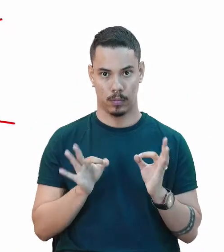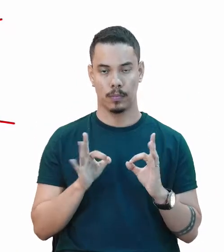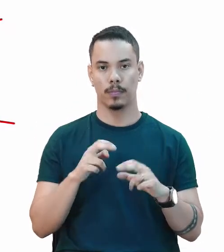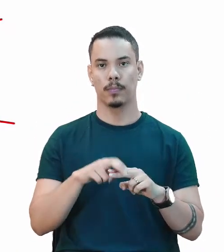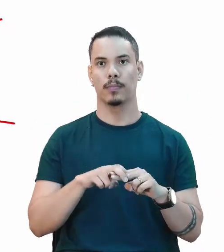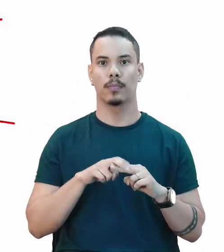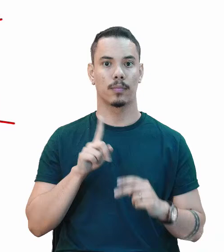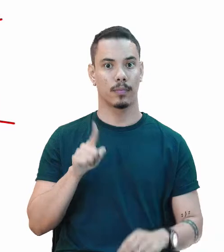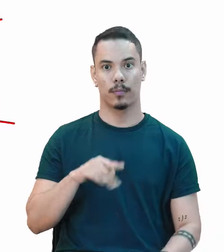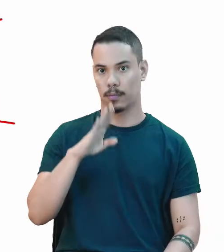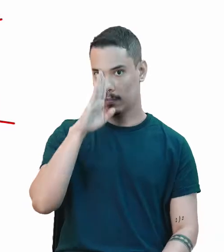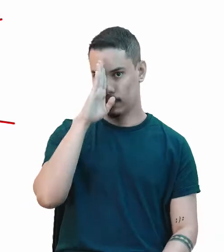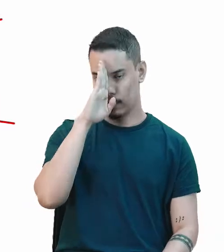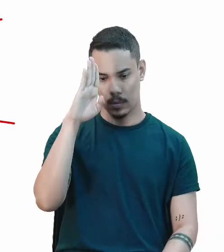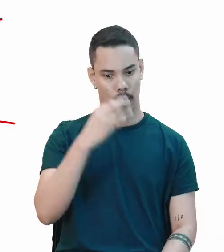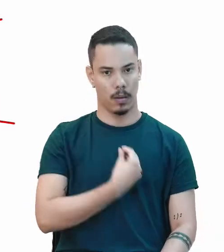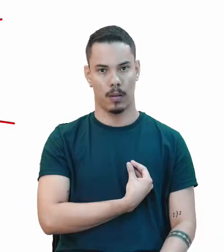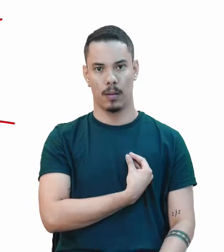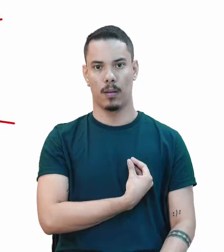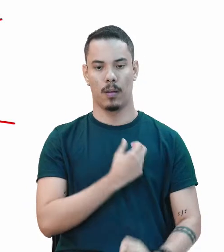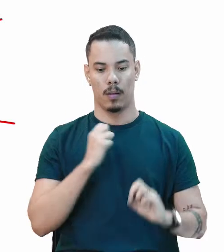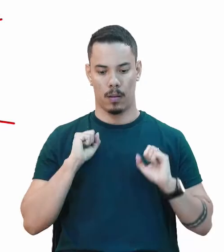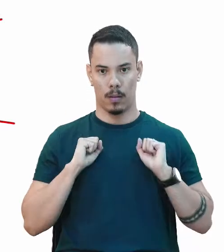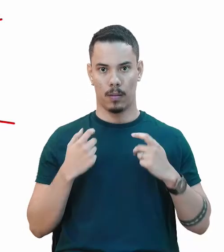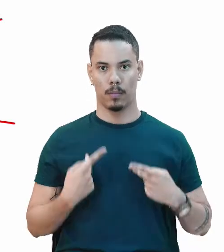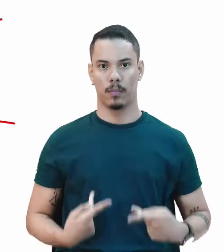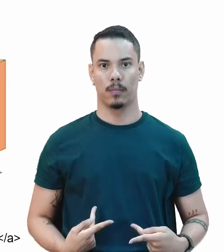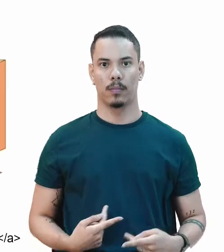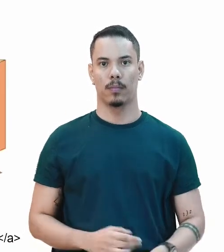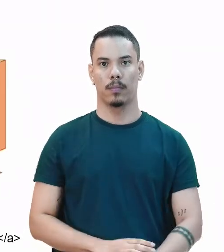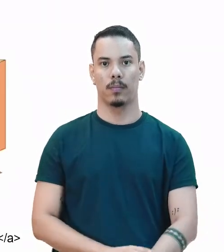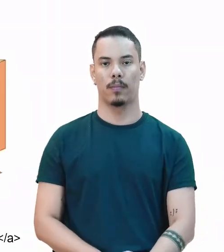o ideal da existência do homem.